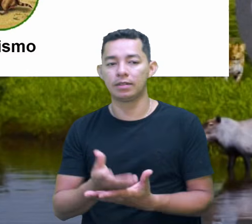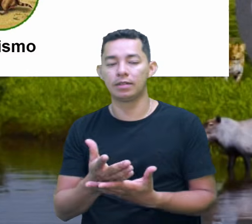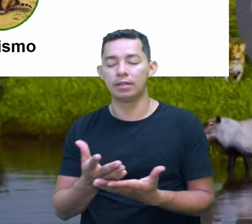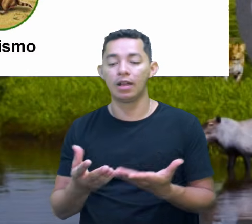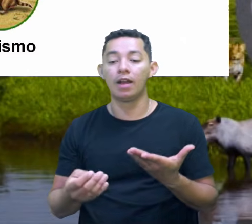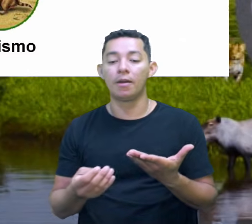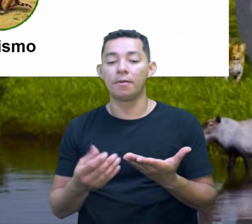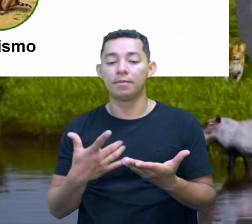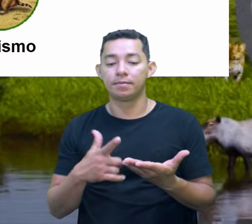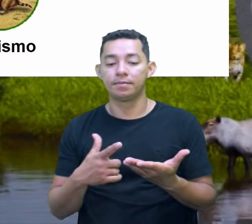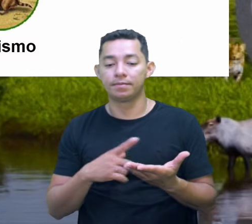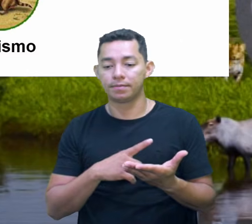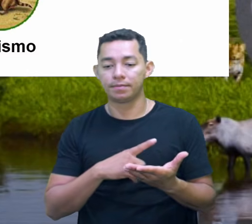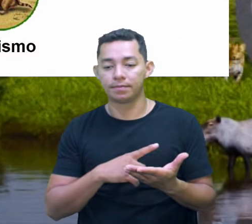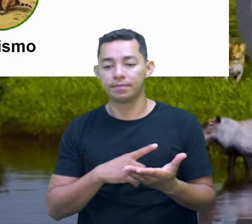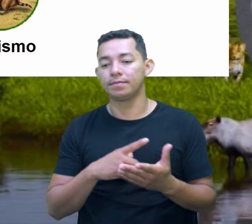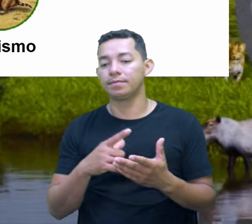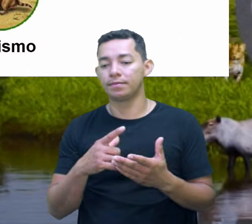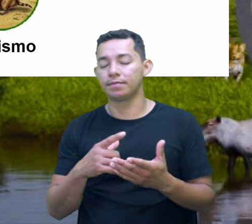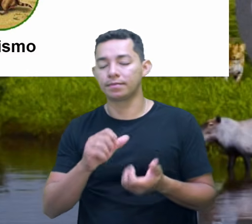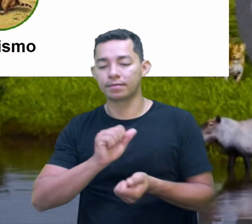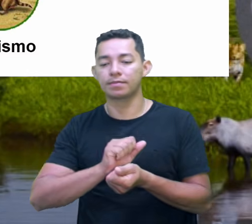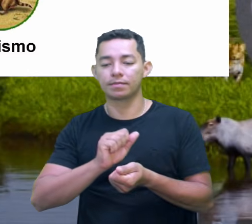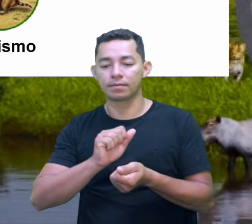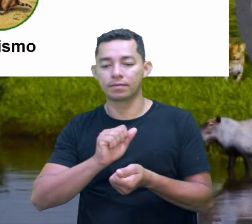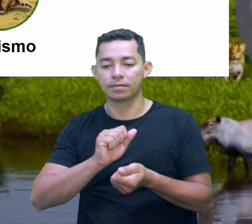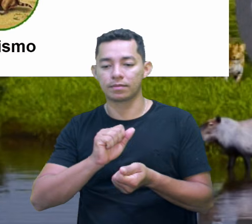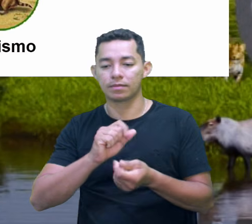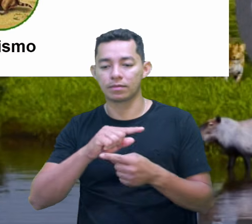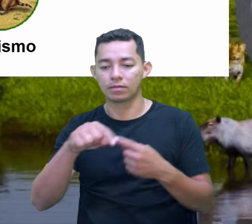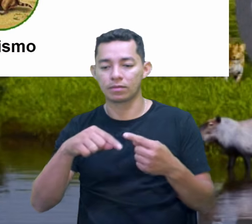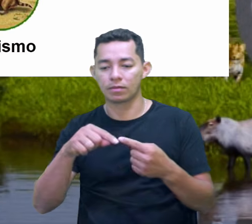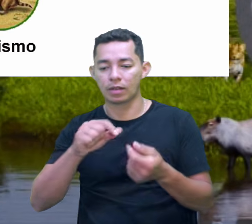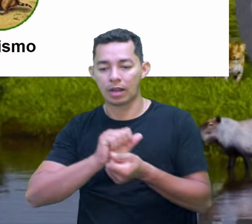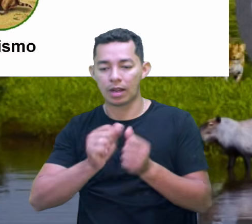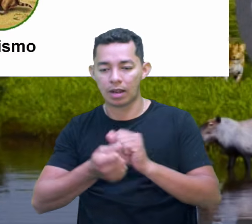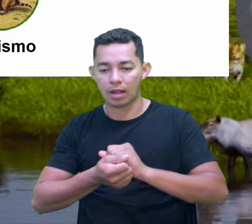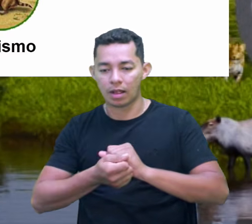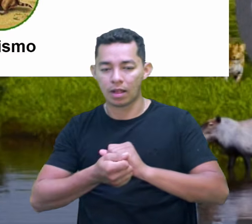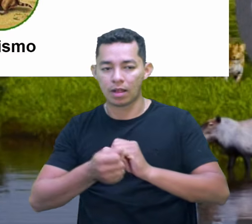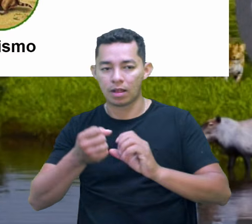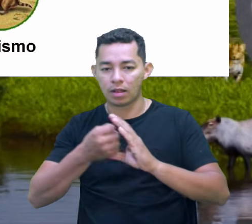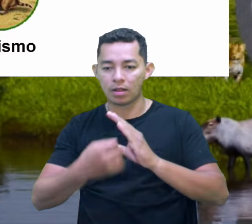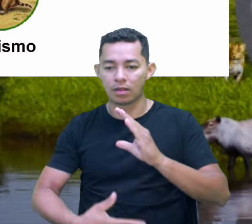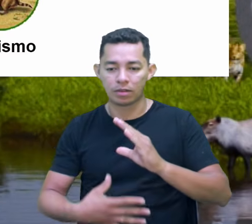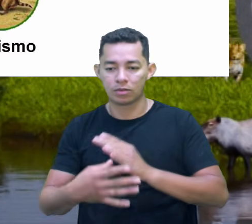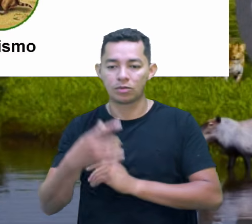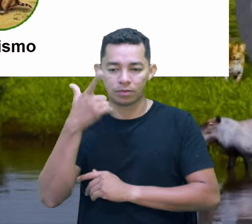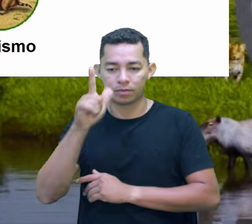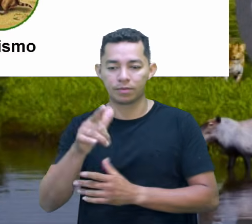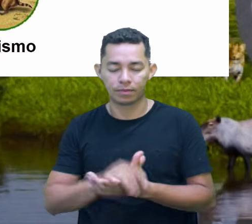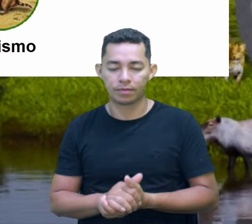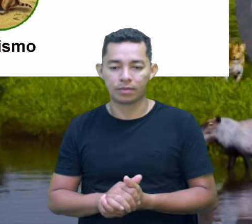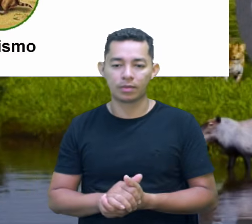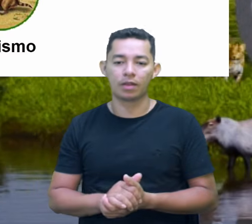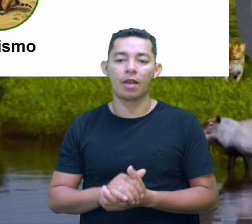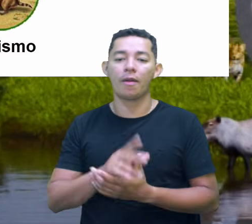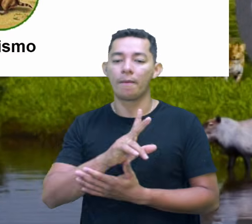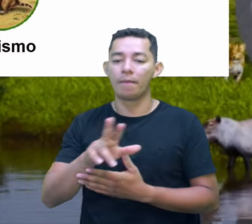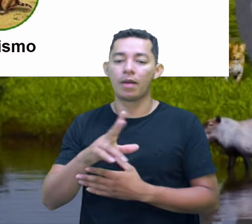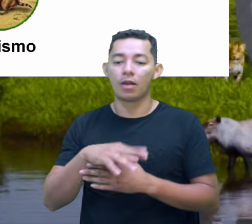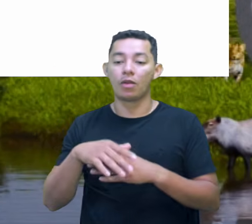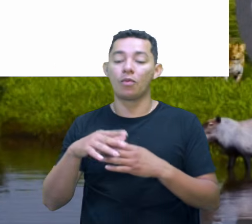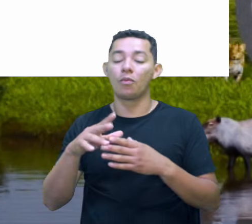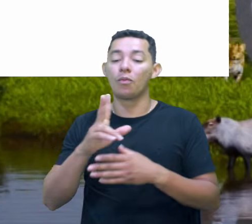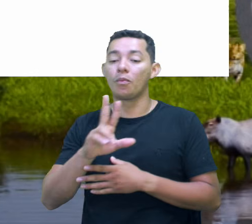estão estabelecidos porque eles têm mecanismos adaptativos para isso. Beleza, então, vários organismos formam